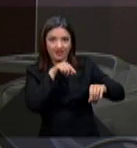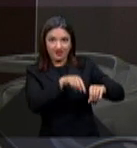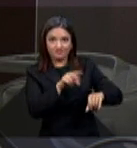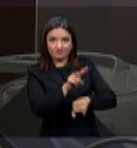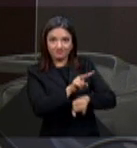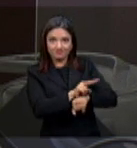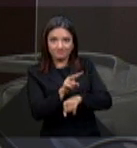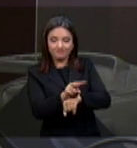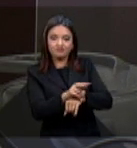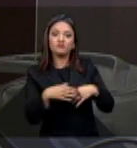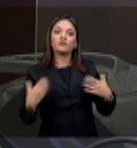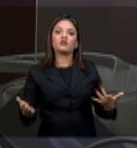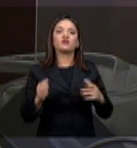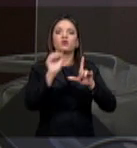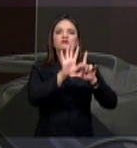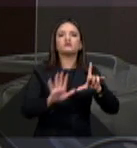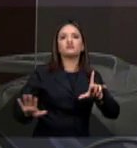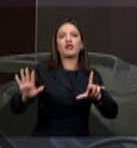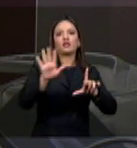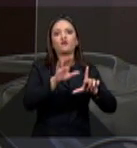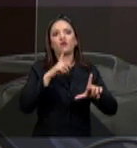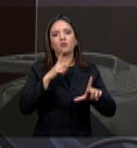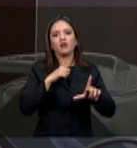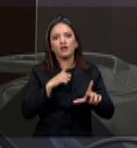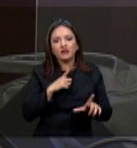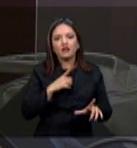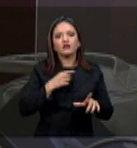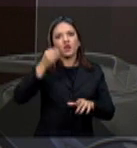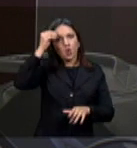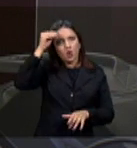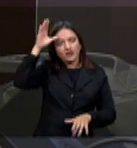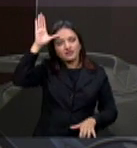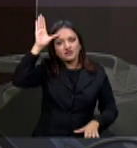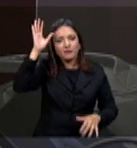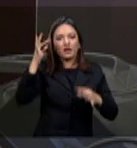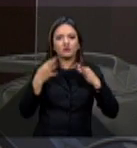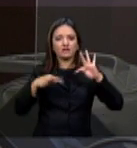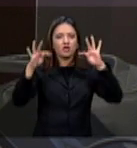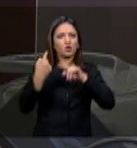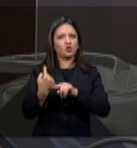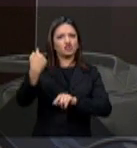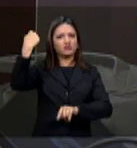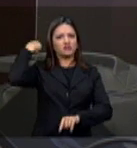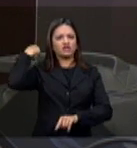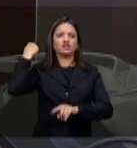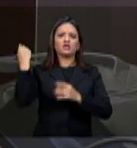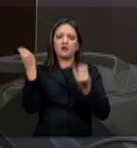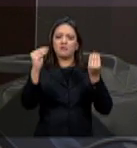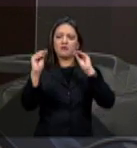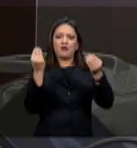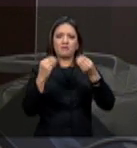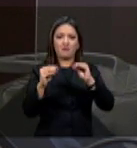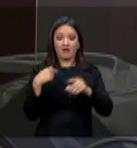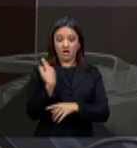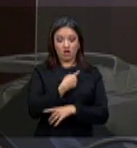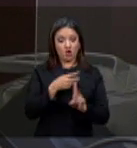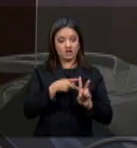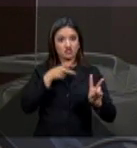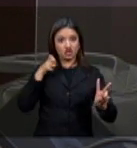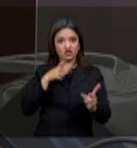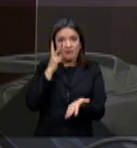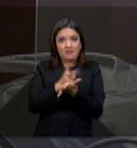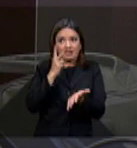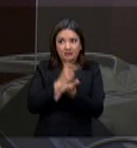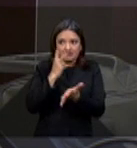Mentes organiza os conhecimentos e tecnologias ancestrais desenvolvidos e preservados por nós, mulheres indígenas, e